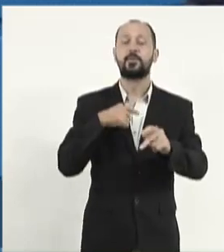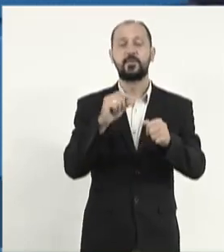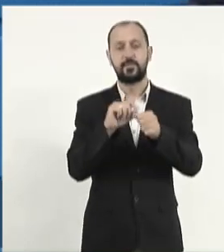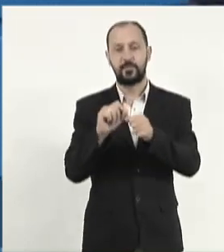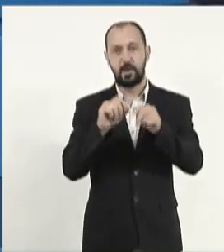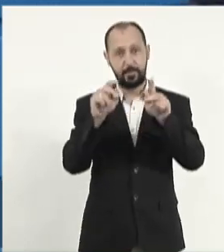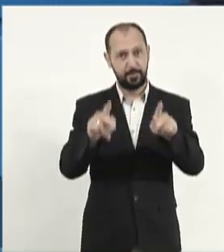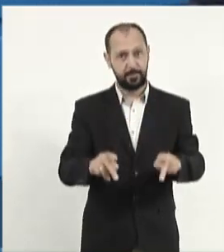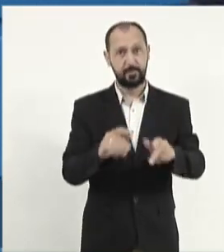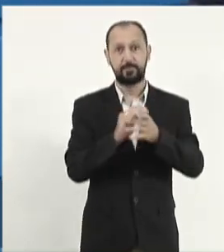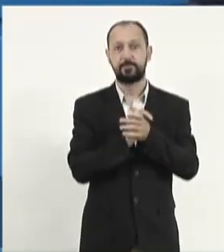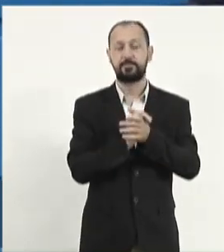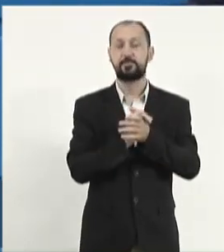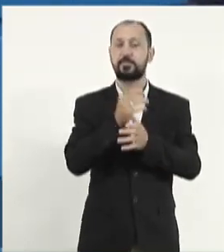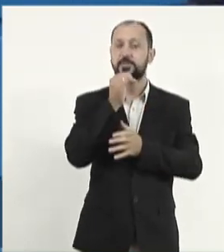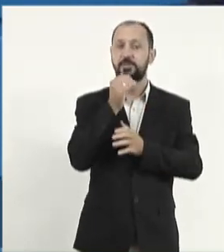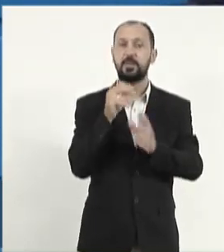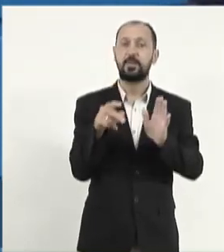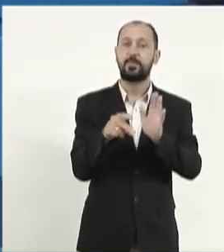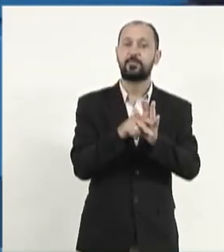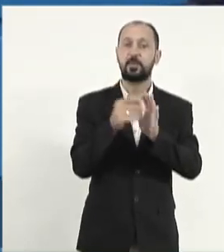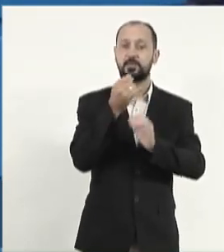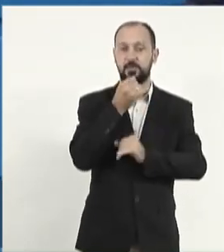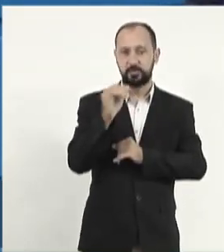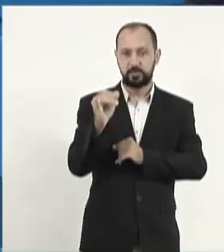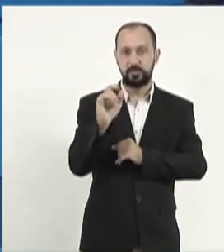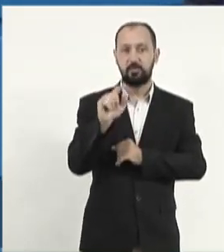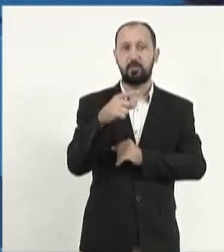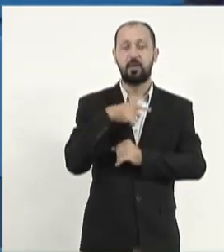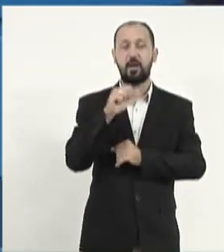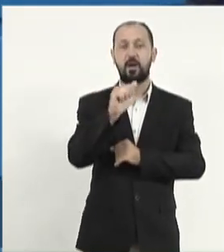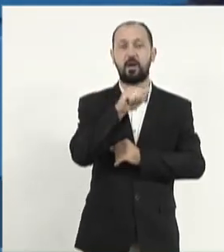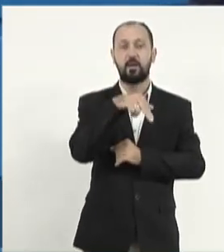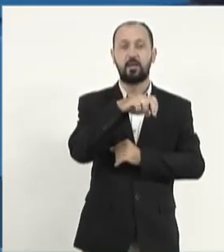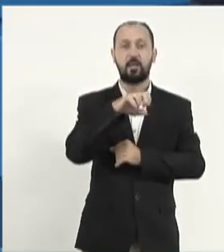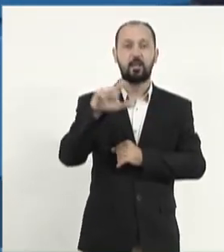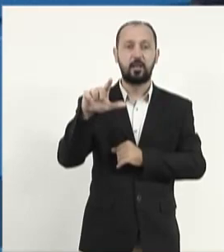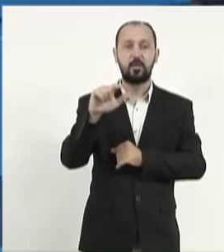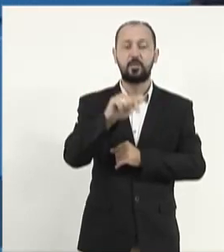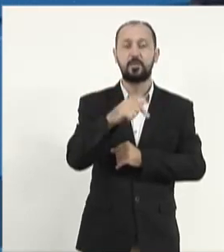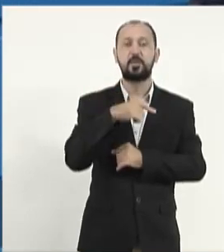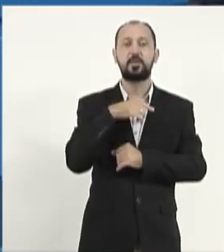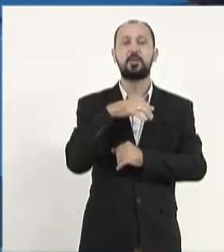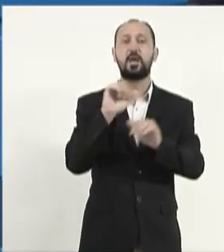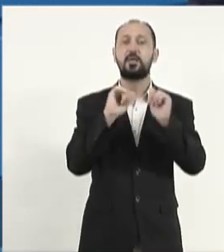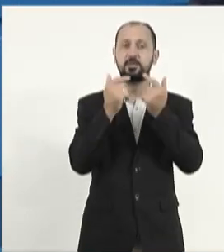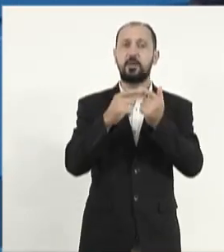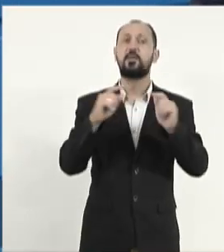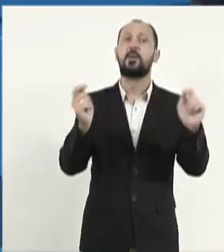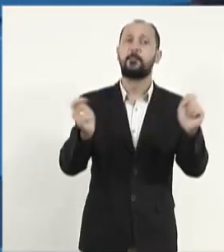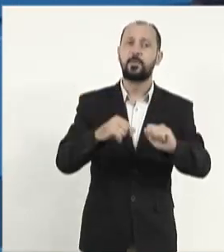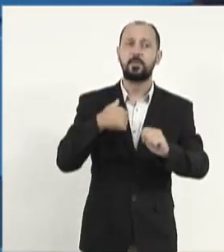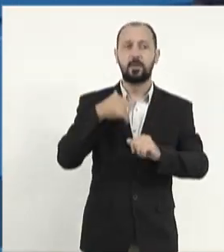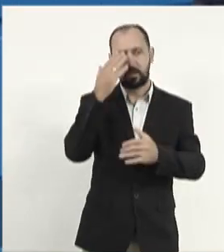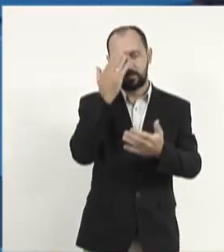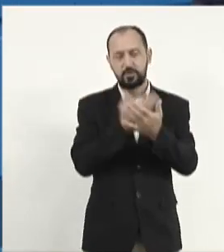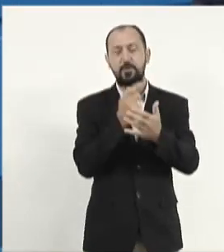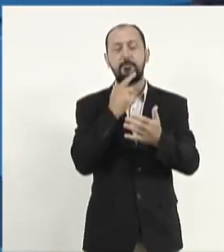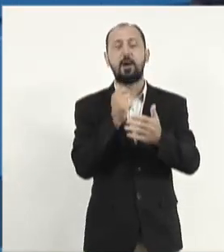prestado à população. No caso específico da energia elétrica, cabe à ANEEL e, logicamente, que a Assembleia tem poderes, eu acredito eu, para